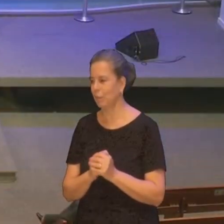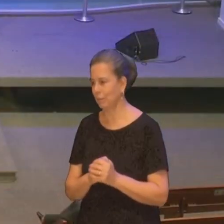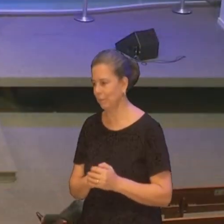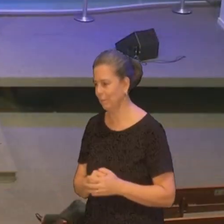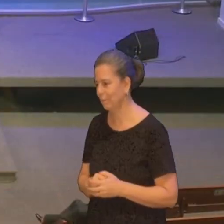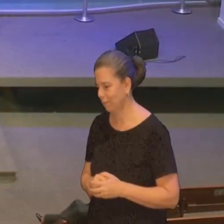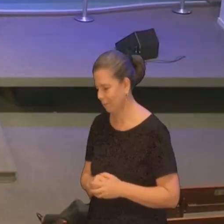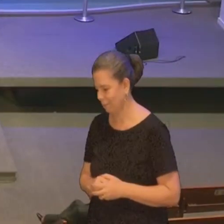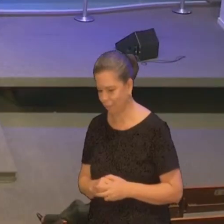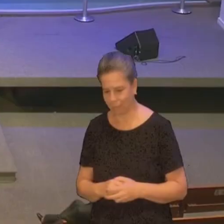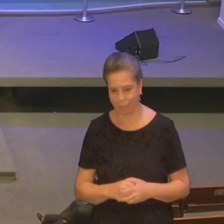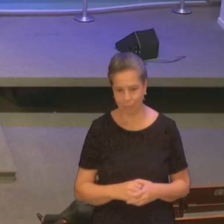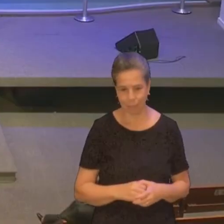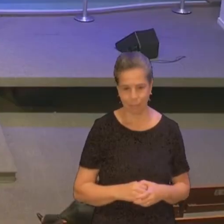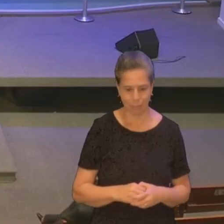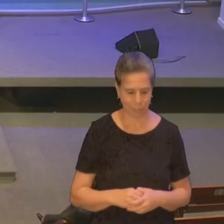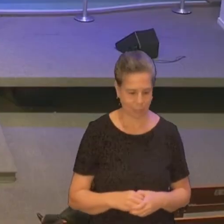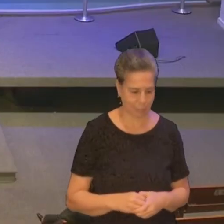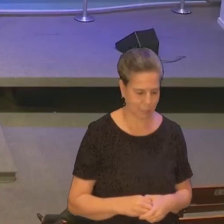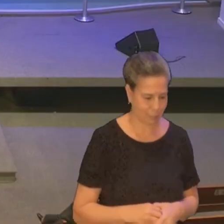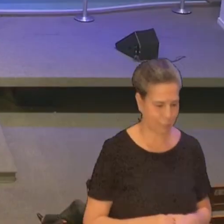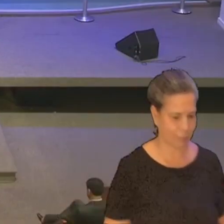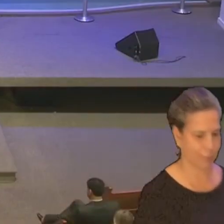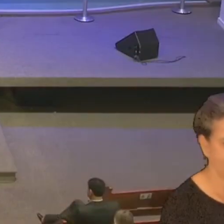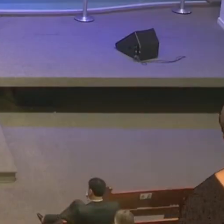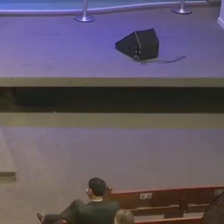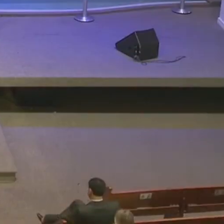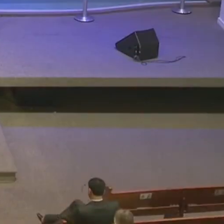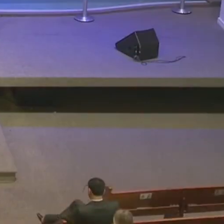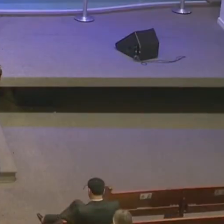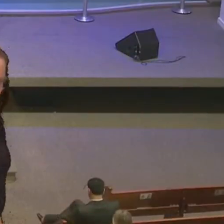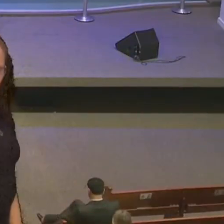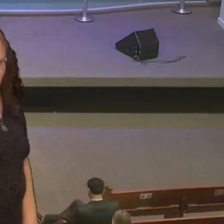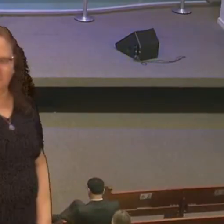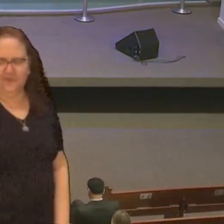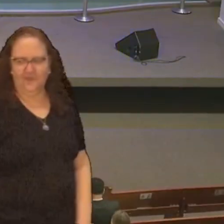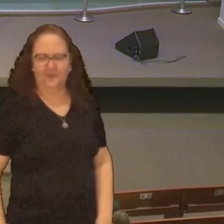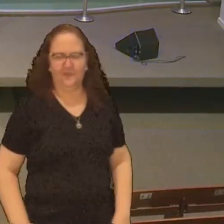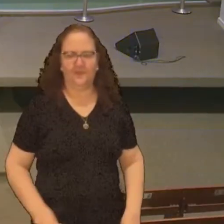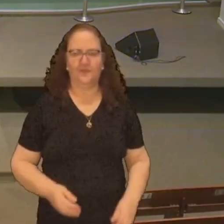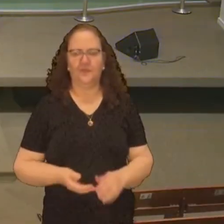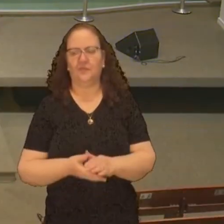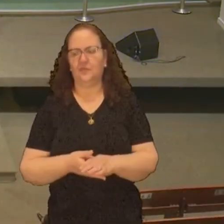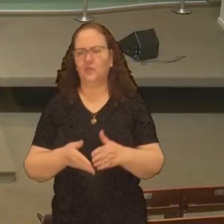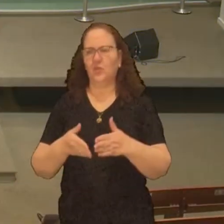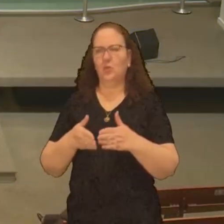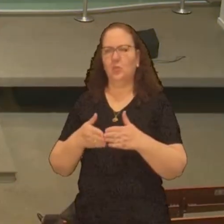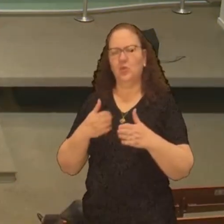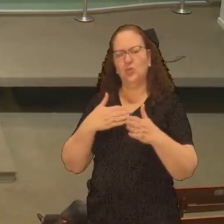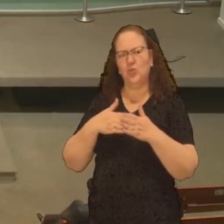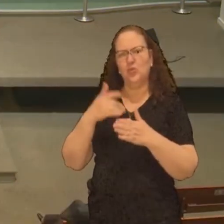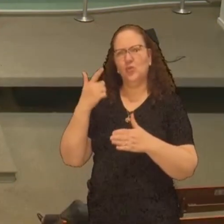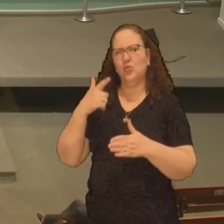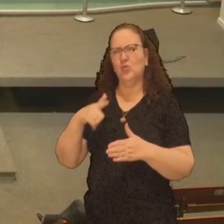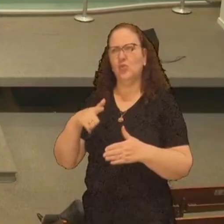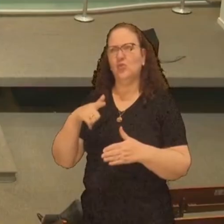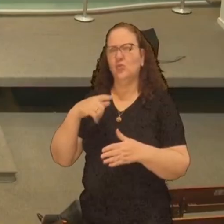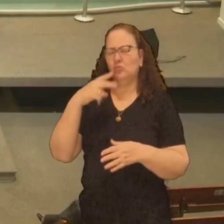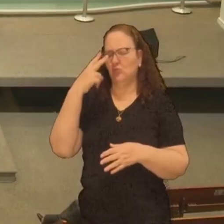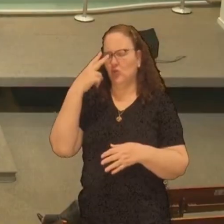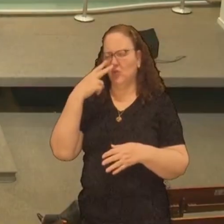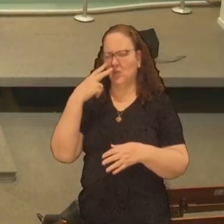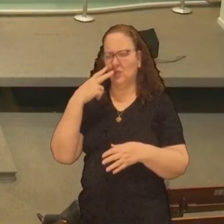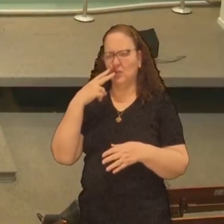Eu gostaria que toda a igreja estivesse com os olhos fechados, porque a palavra que fica para nós, depois de tudo que